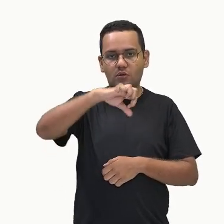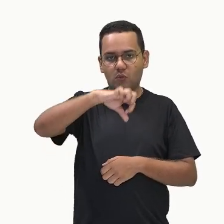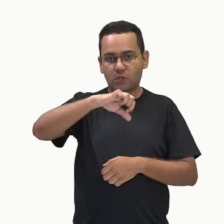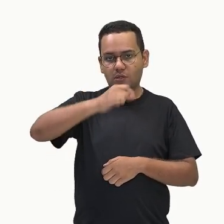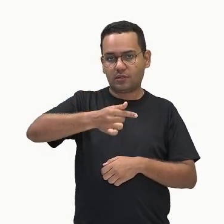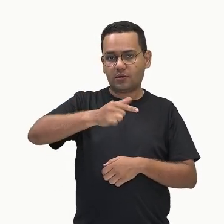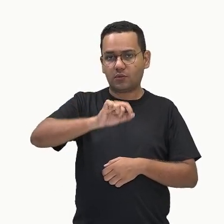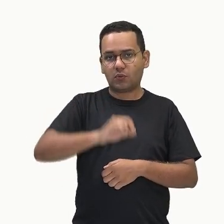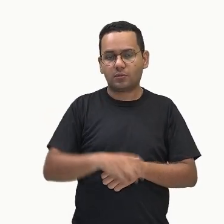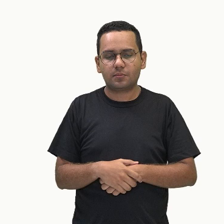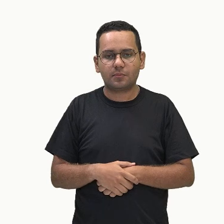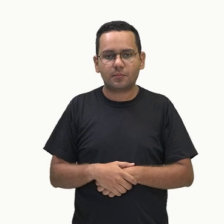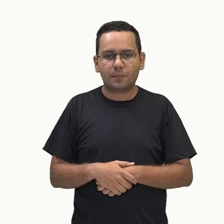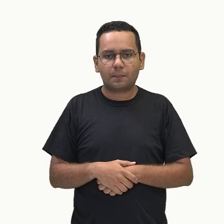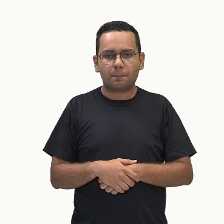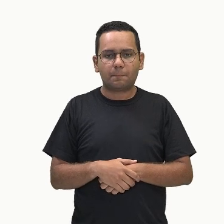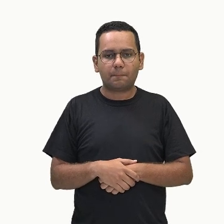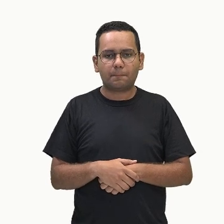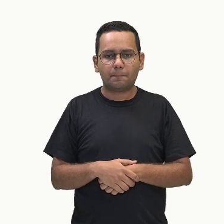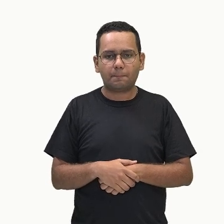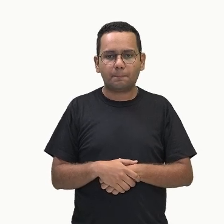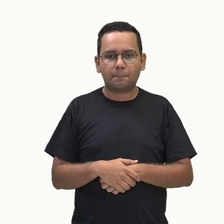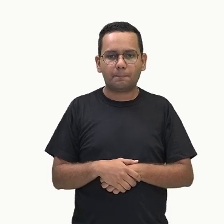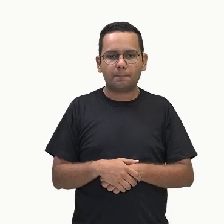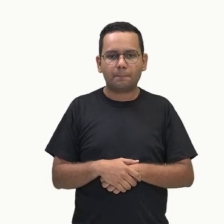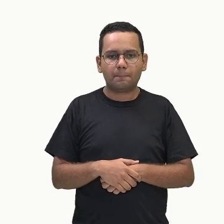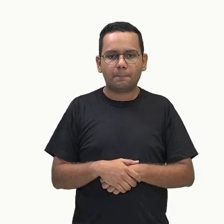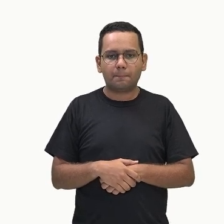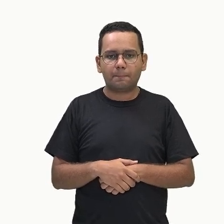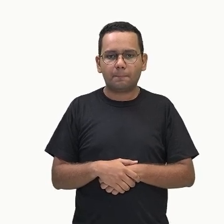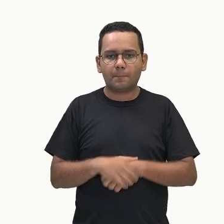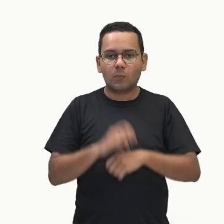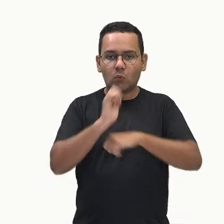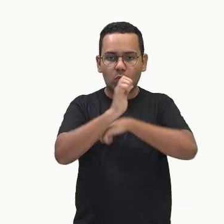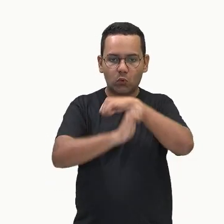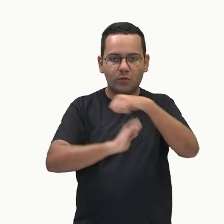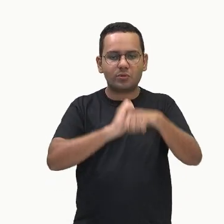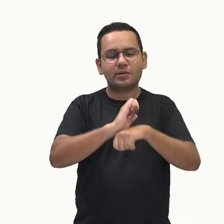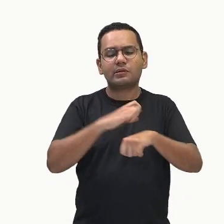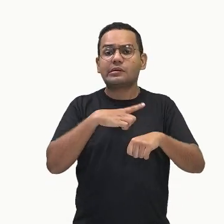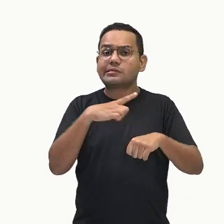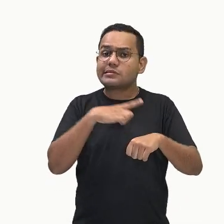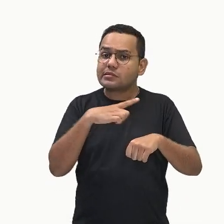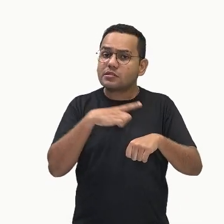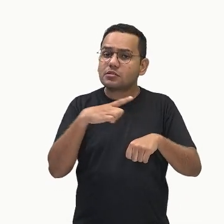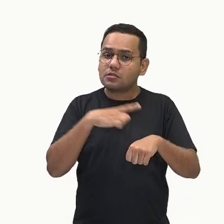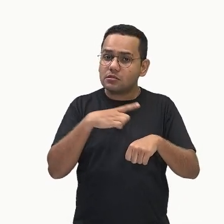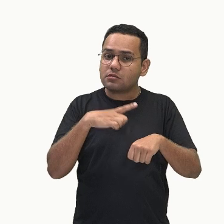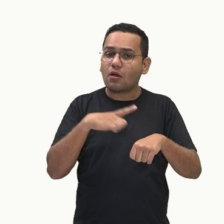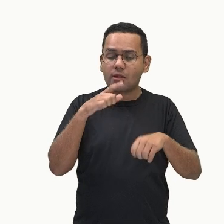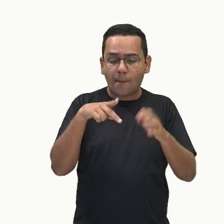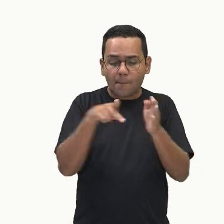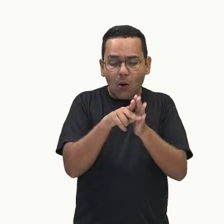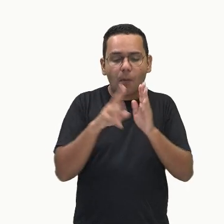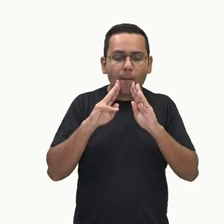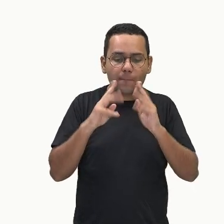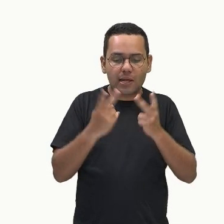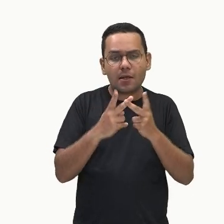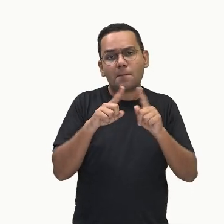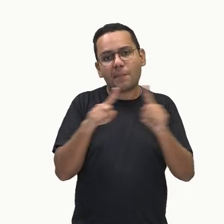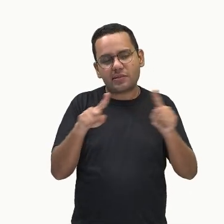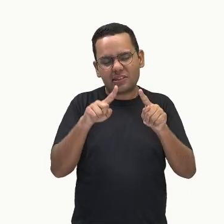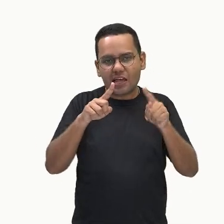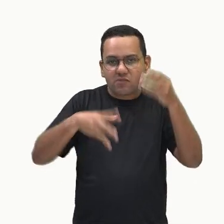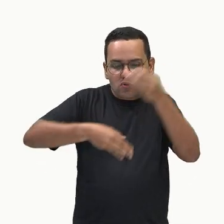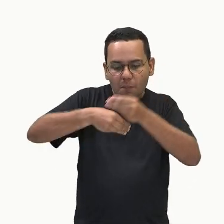elétrons eram constituintes universais da matéria e apresentou várias ideias que indicavam que